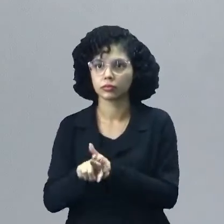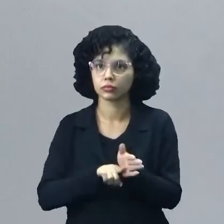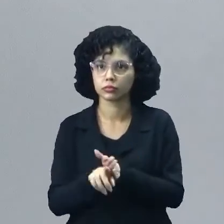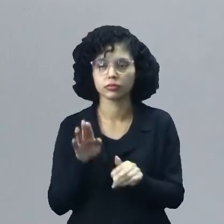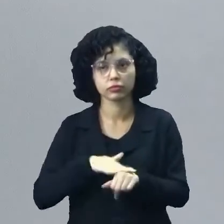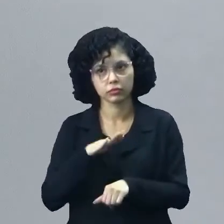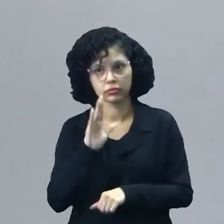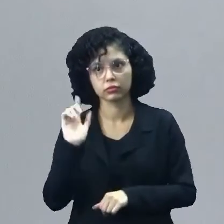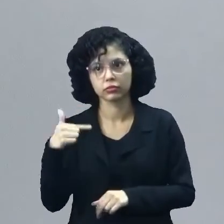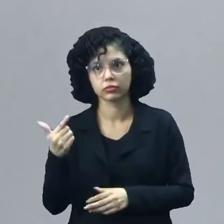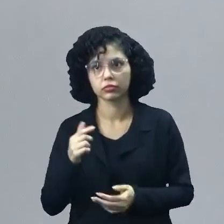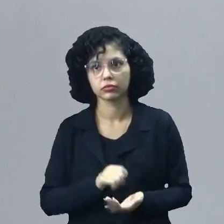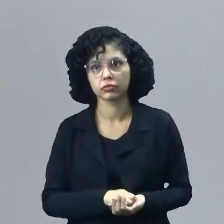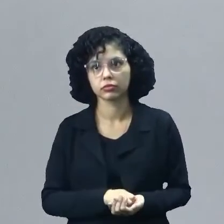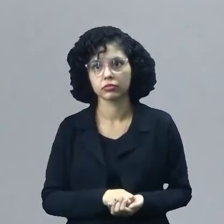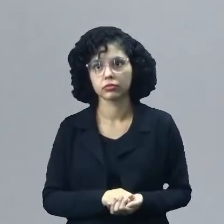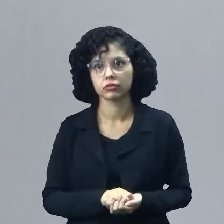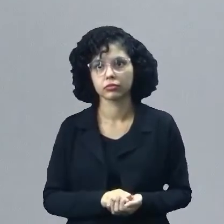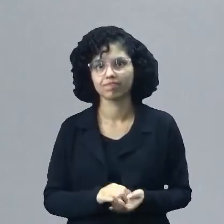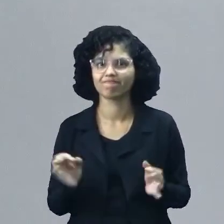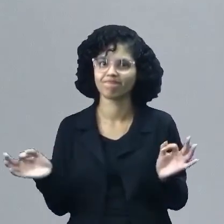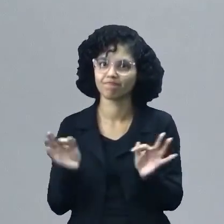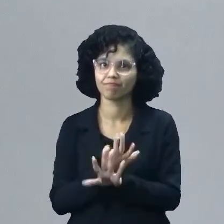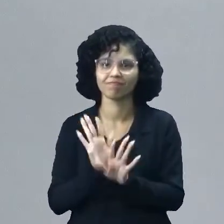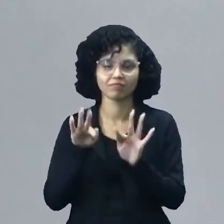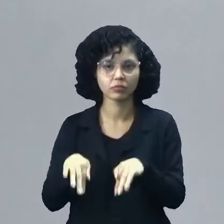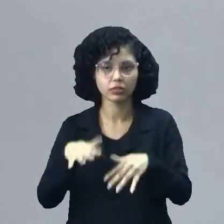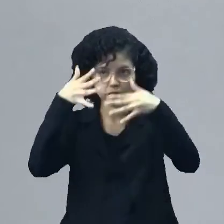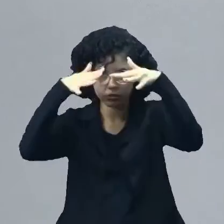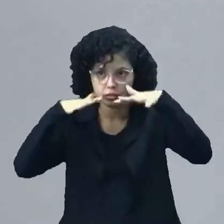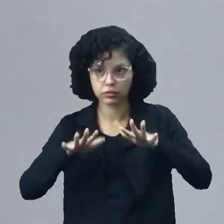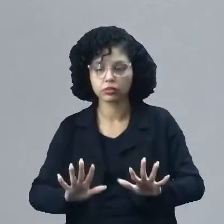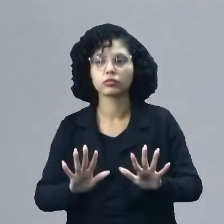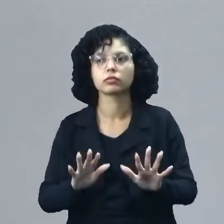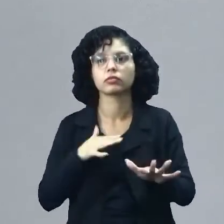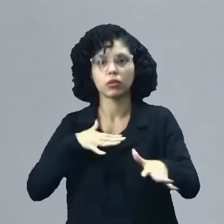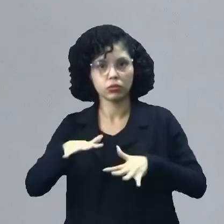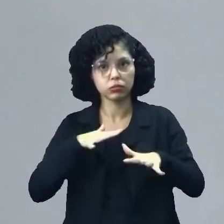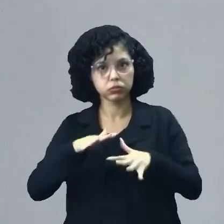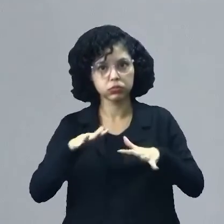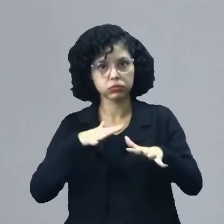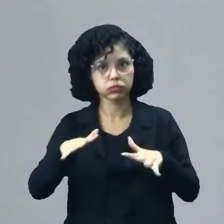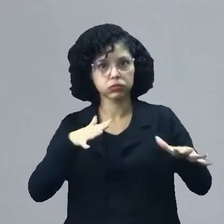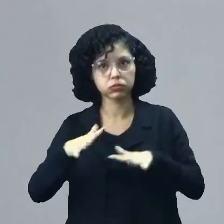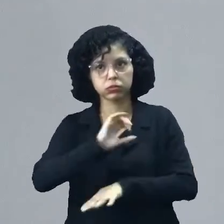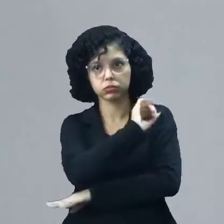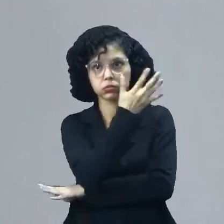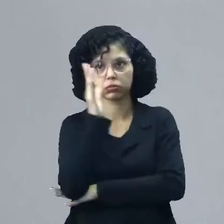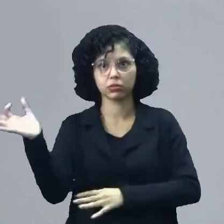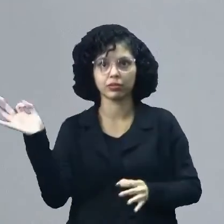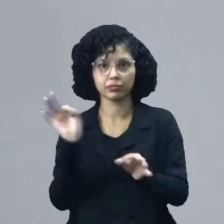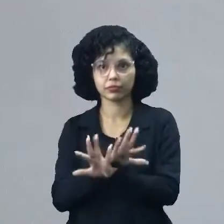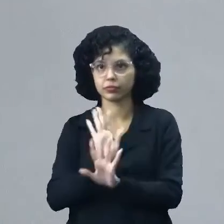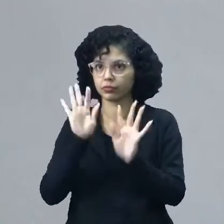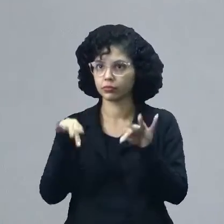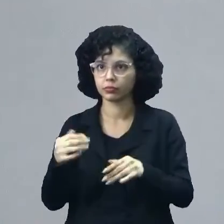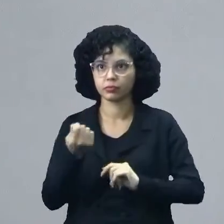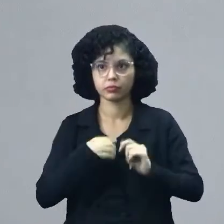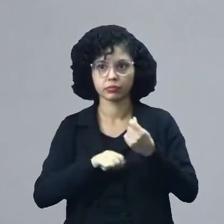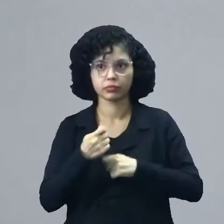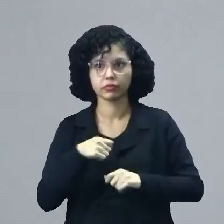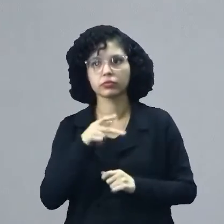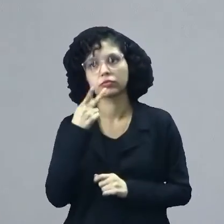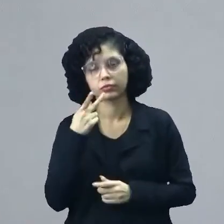pesquisando mais sobre isso depois, mas teve uma catástrofe natural lá no Haiti, teve um terremoto que devastou o país